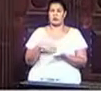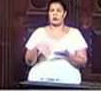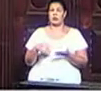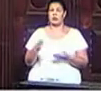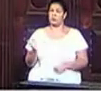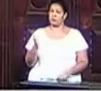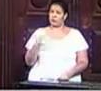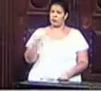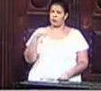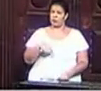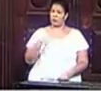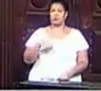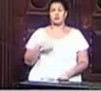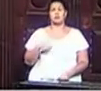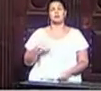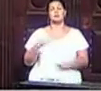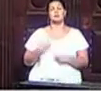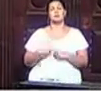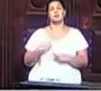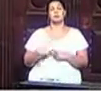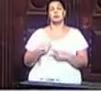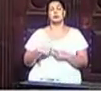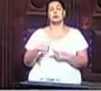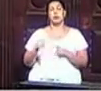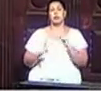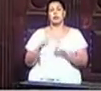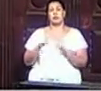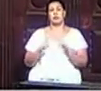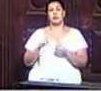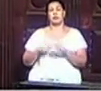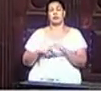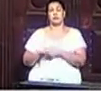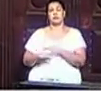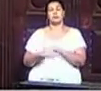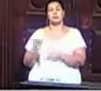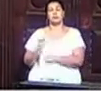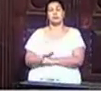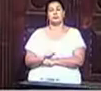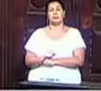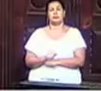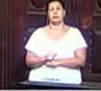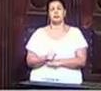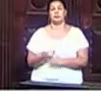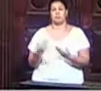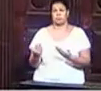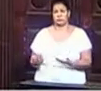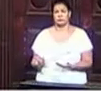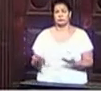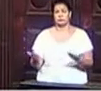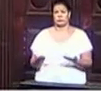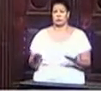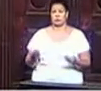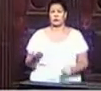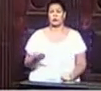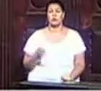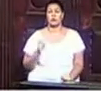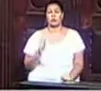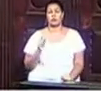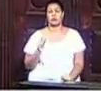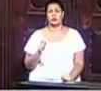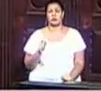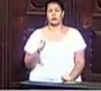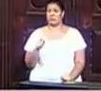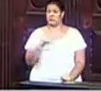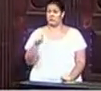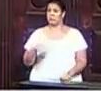os responsáveis para dizer por que essa licitação está paralisada. Agora, enquanto isso, deputado Valdec Carneiro, nós continuamos